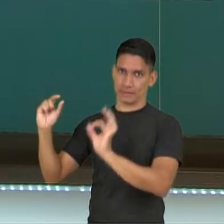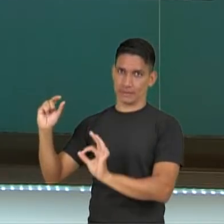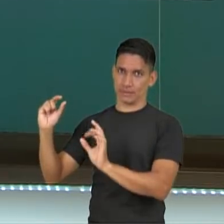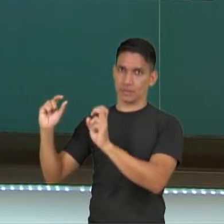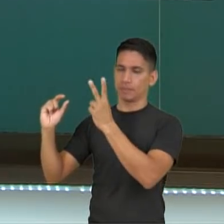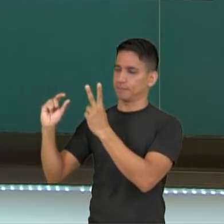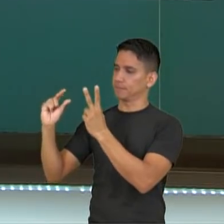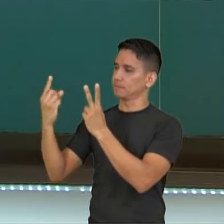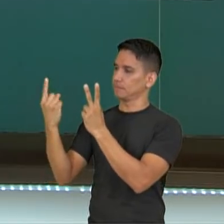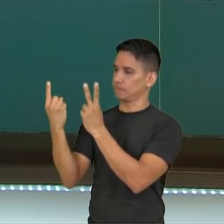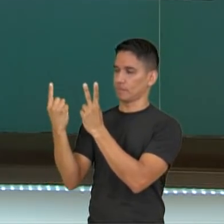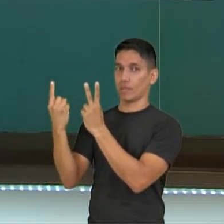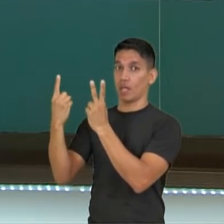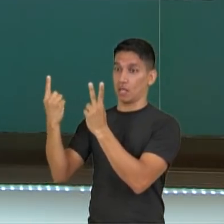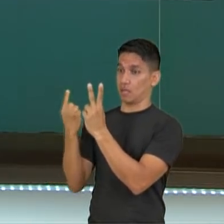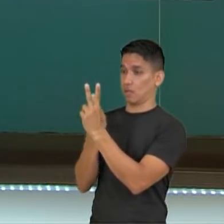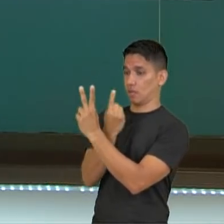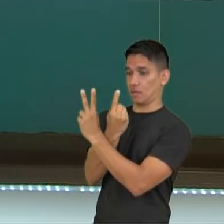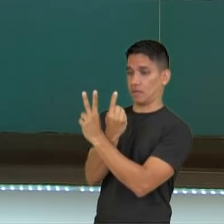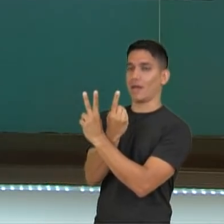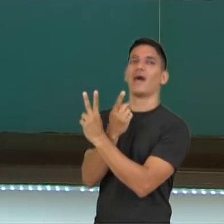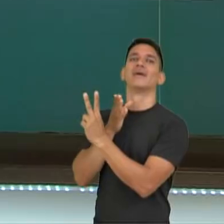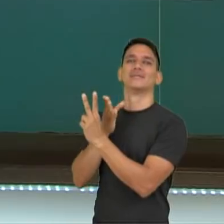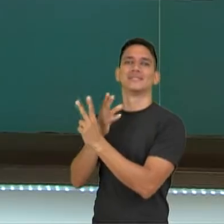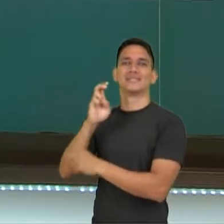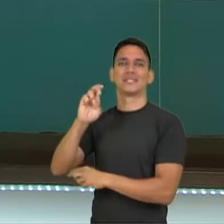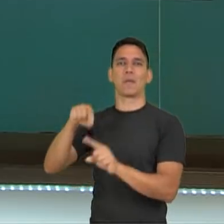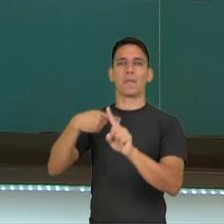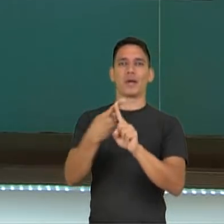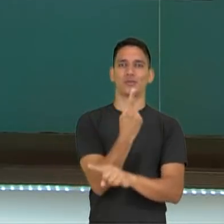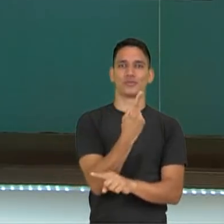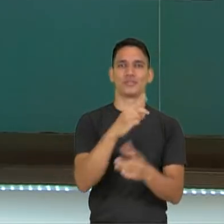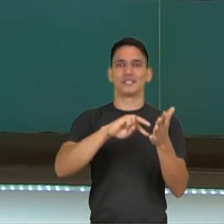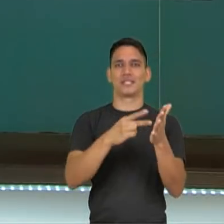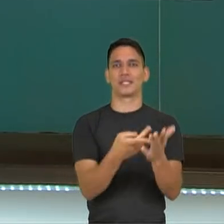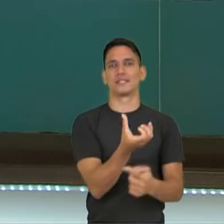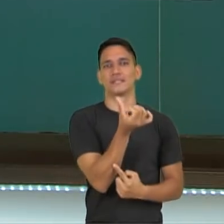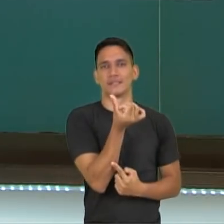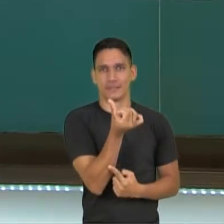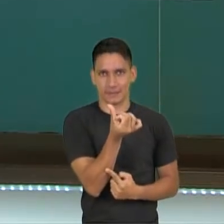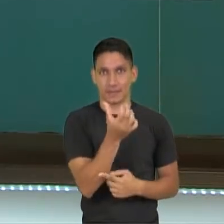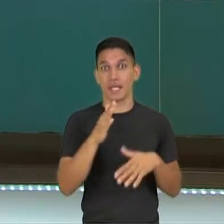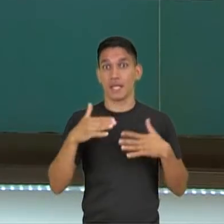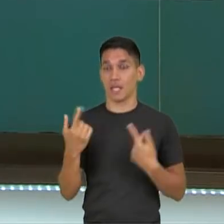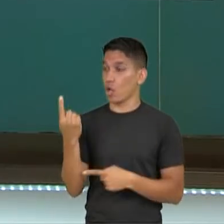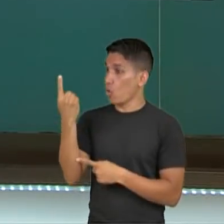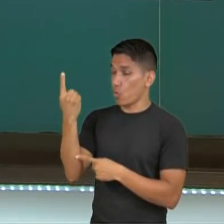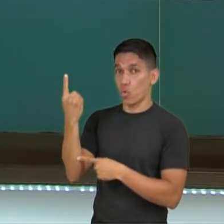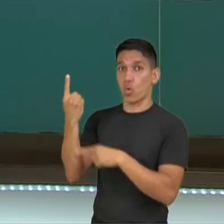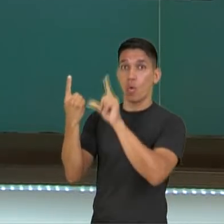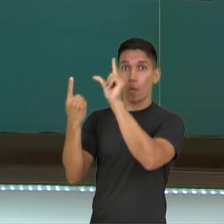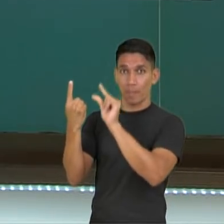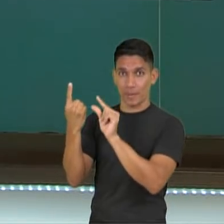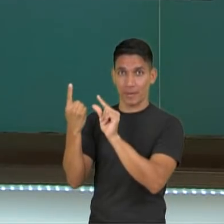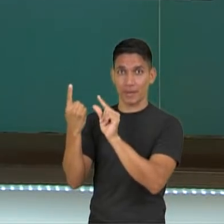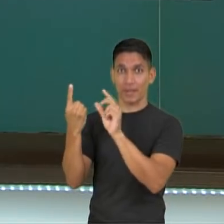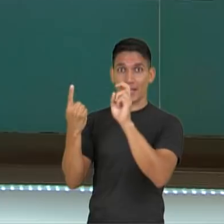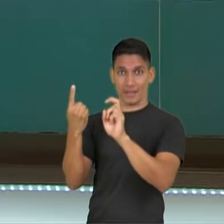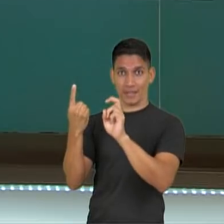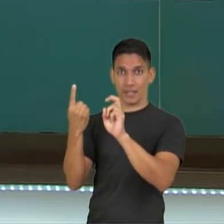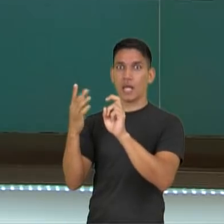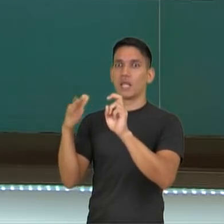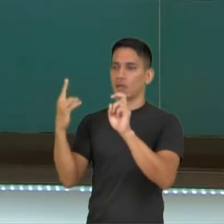O símbolo, quando ele é colocado à esquerda, então olha aqui, o símbolo quando ele é colocado à esquerda de outro símbolo maior,